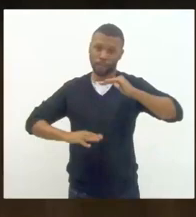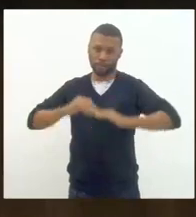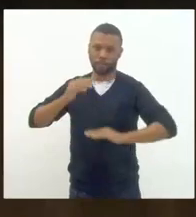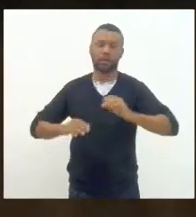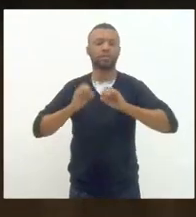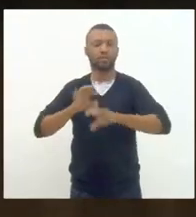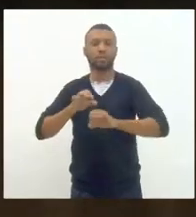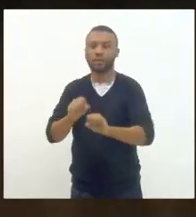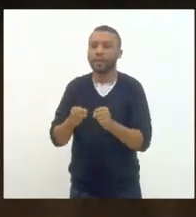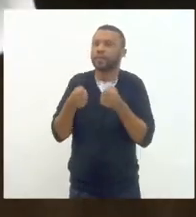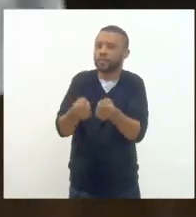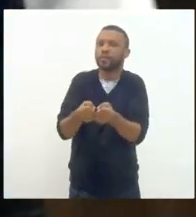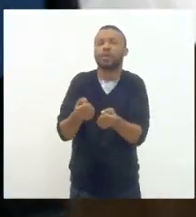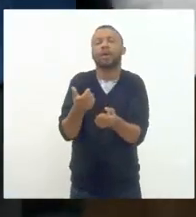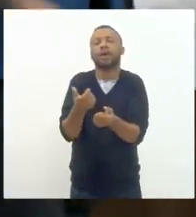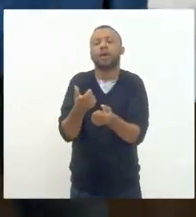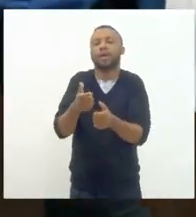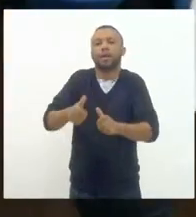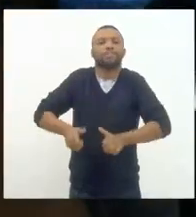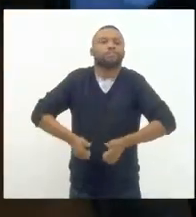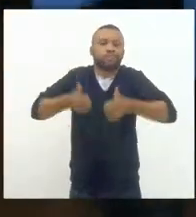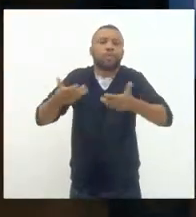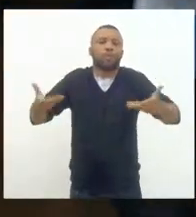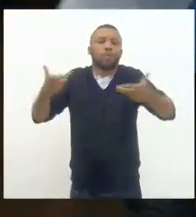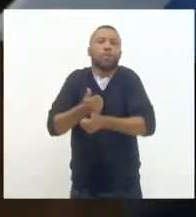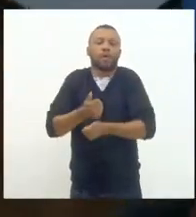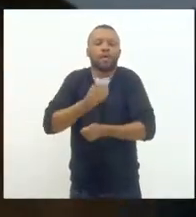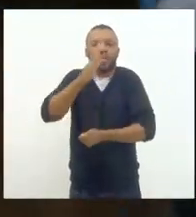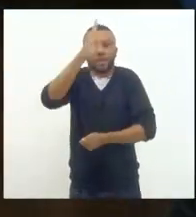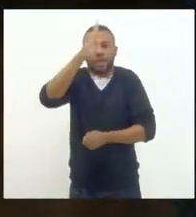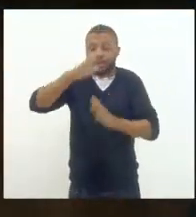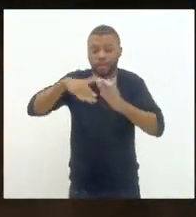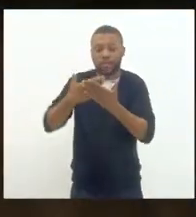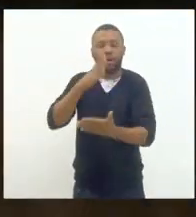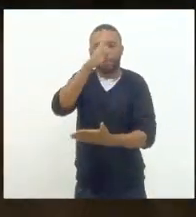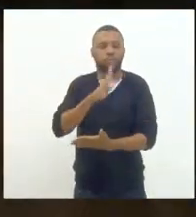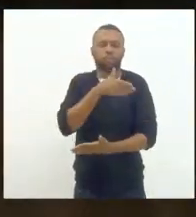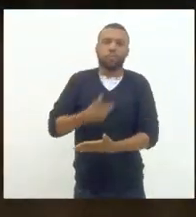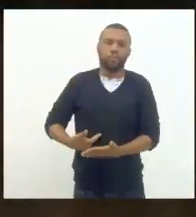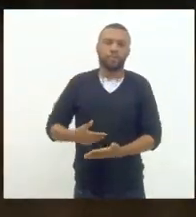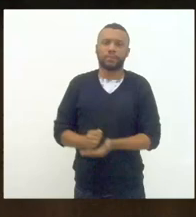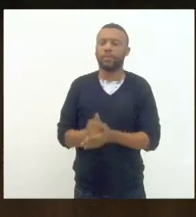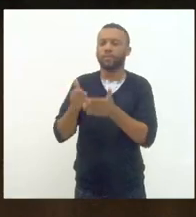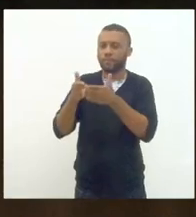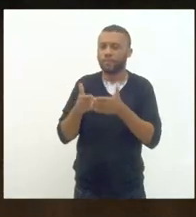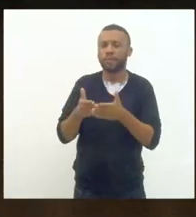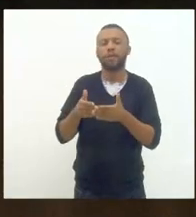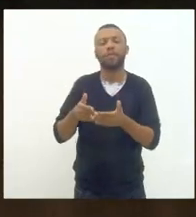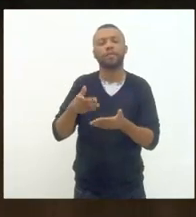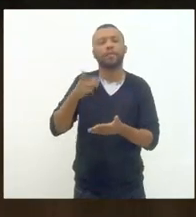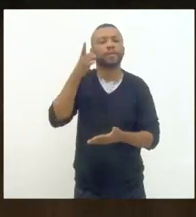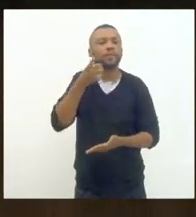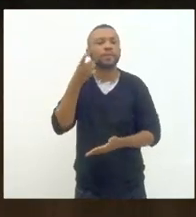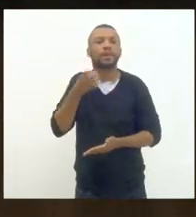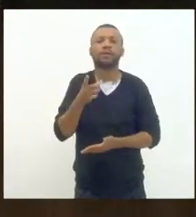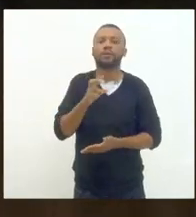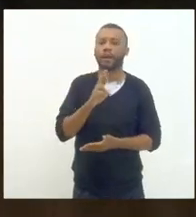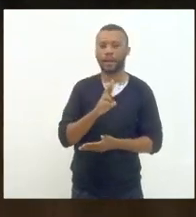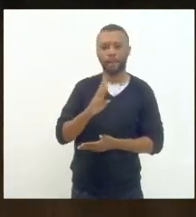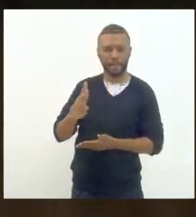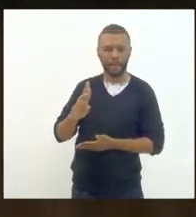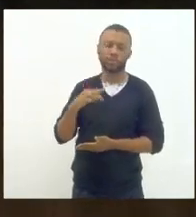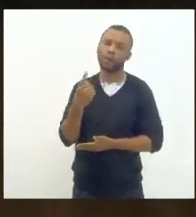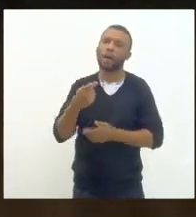condições de trabalho que melhoram a qualidade da escola pública. Então, por favor, deputado Rodrigo Bacelar, líder do governo, a gente precisa